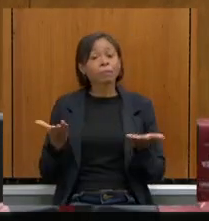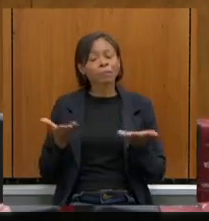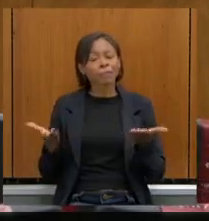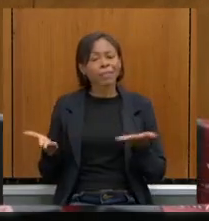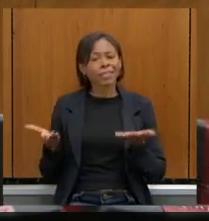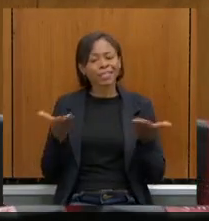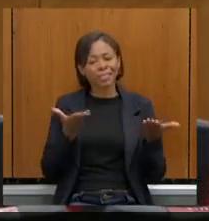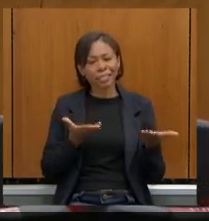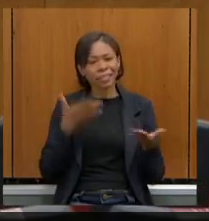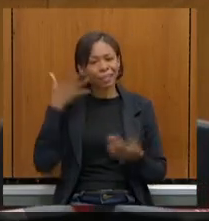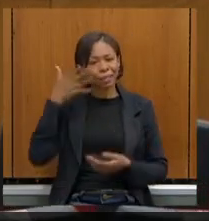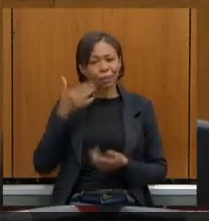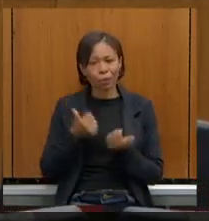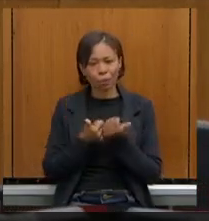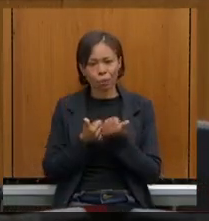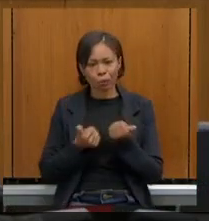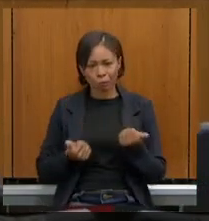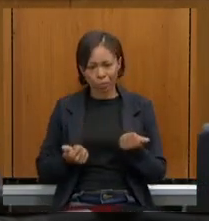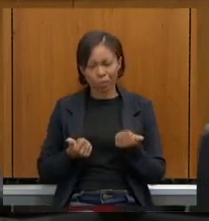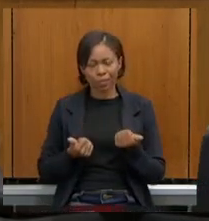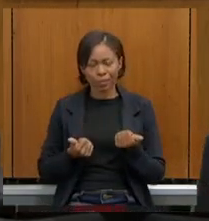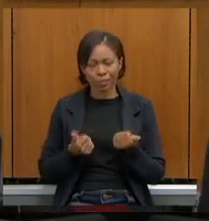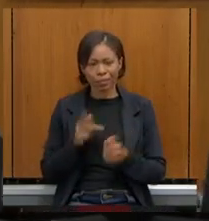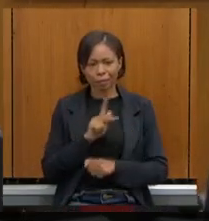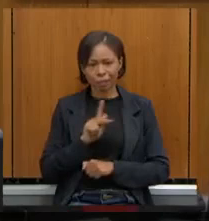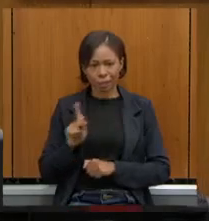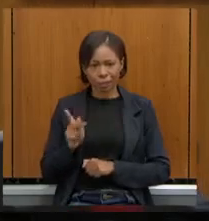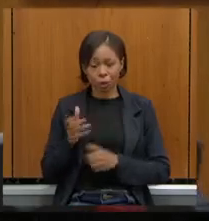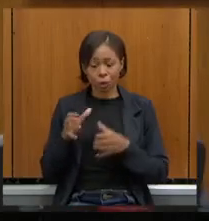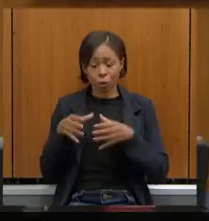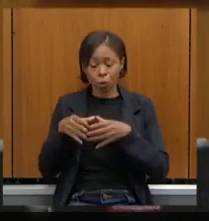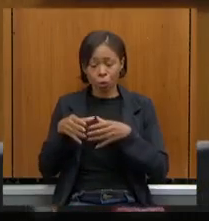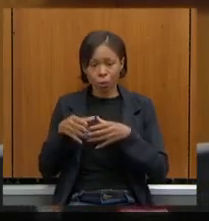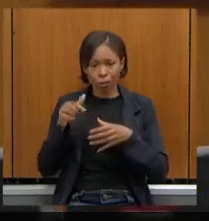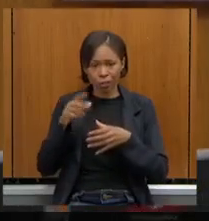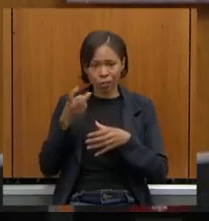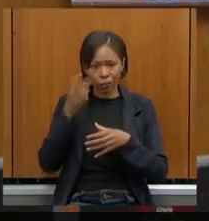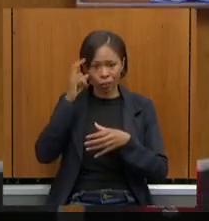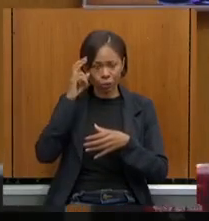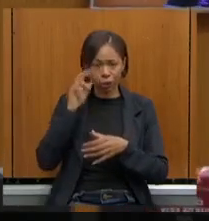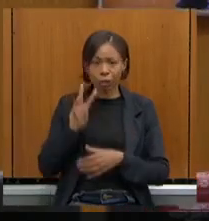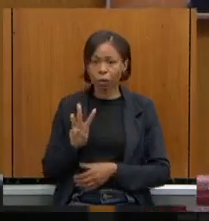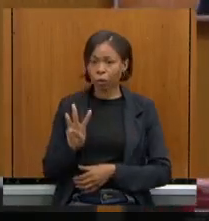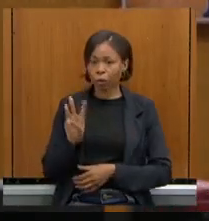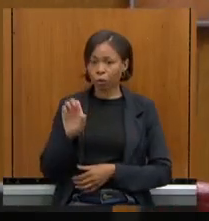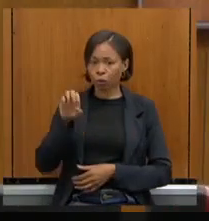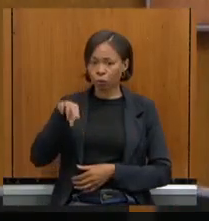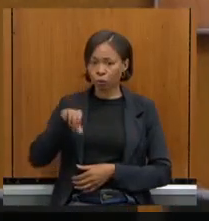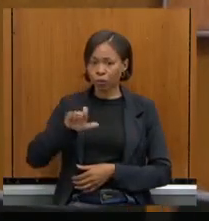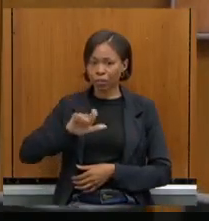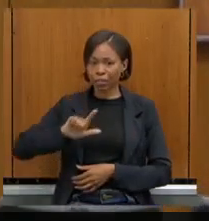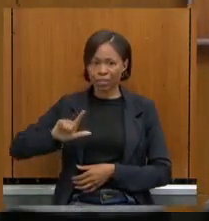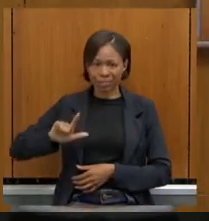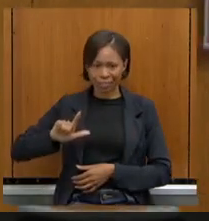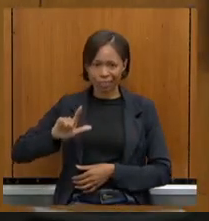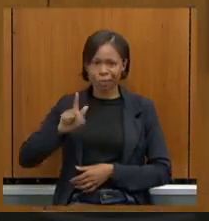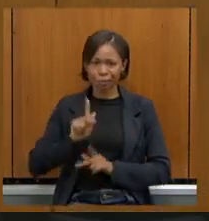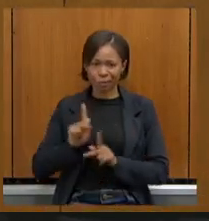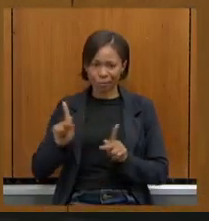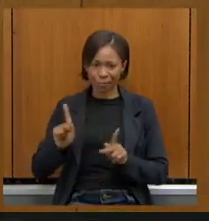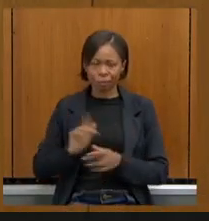ao nosso vice-presidente da Comissão de Cultura, professor Wendel Mesquita. Muito bem,